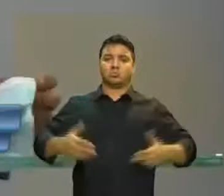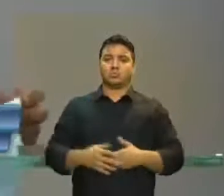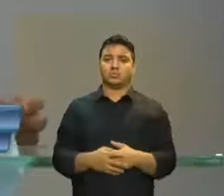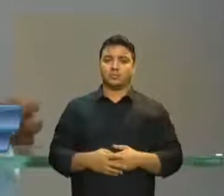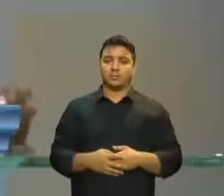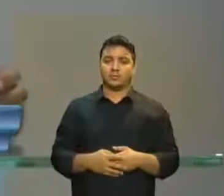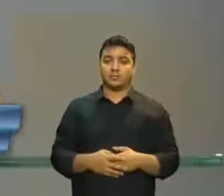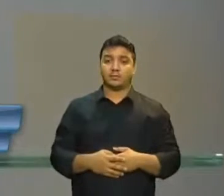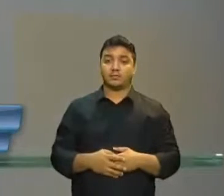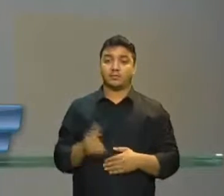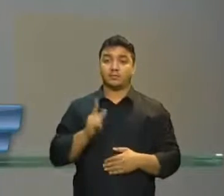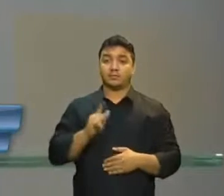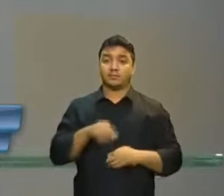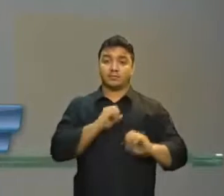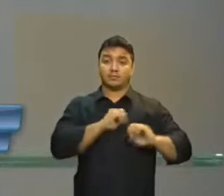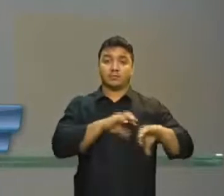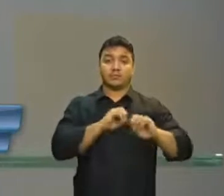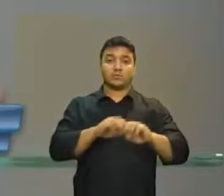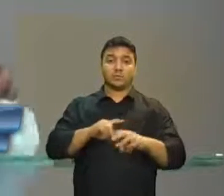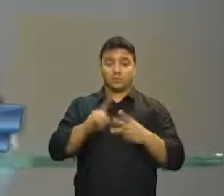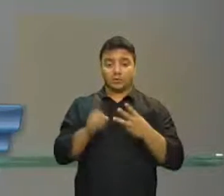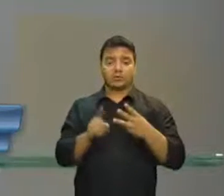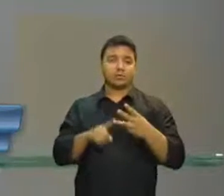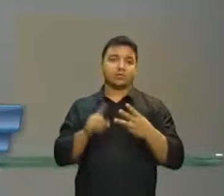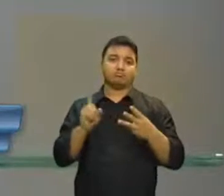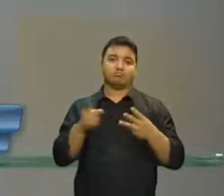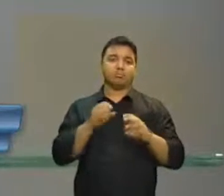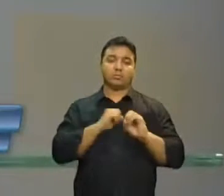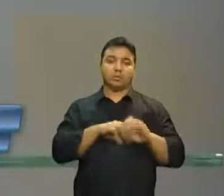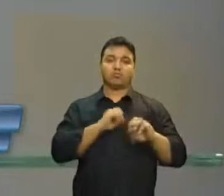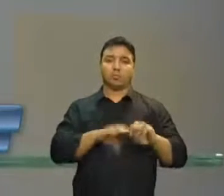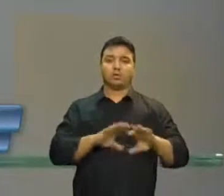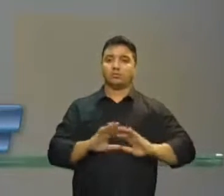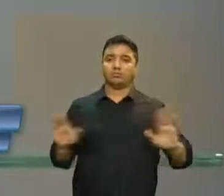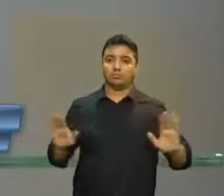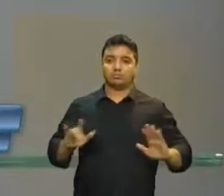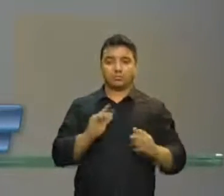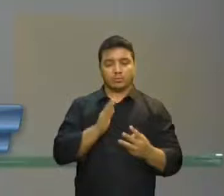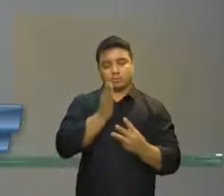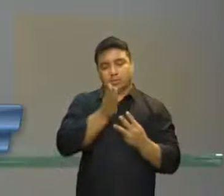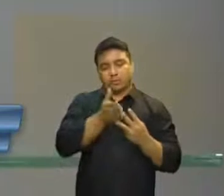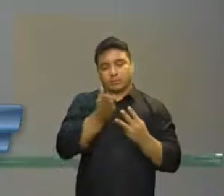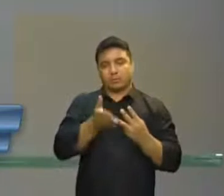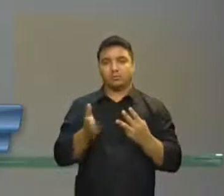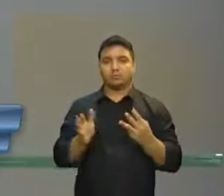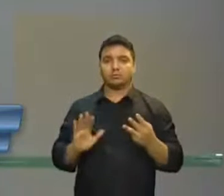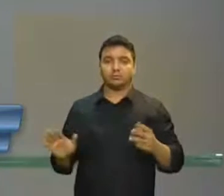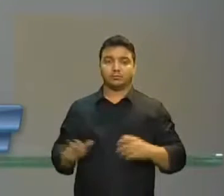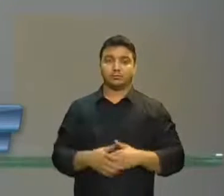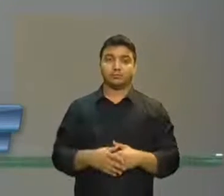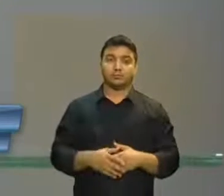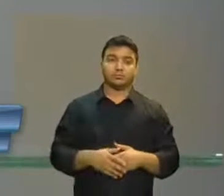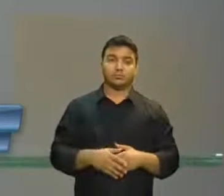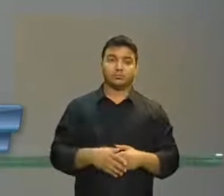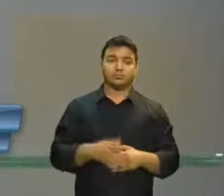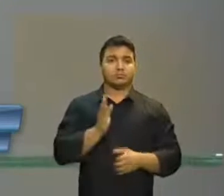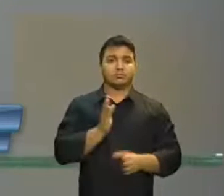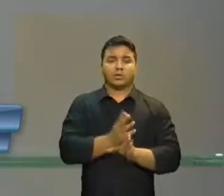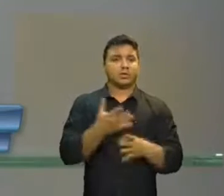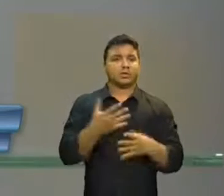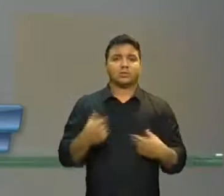E para a educação. E o terceiro, a educação. Isso é a minha sequência. Porque